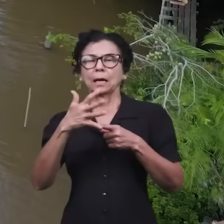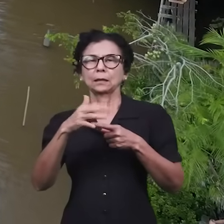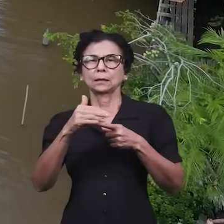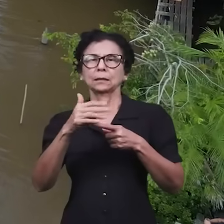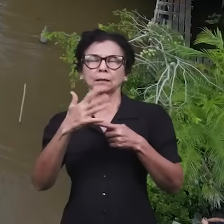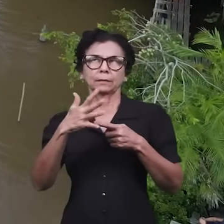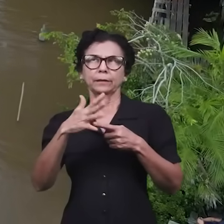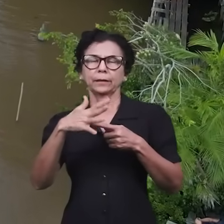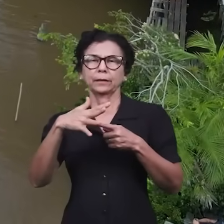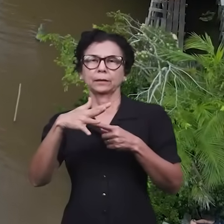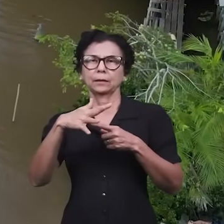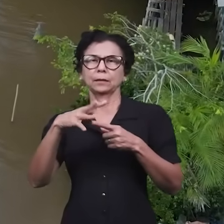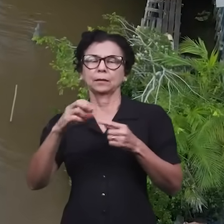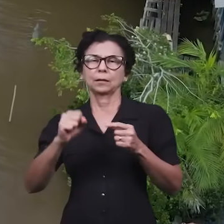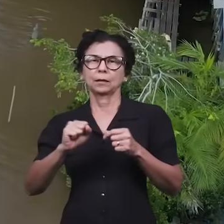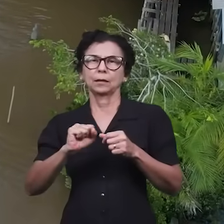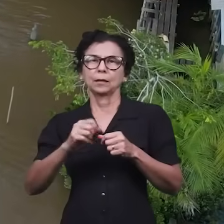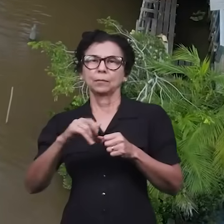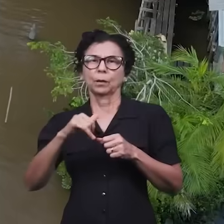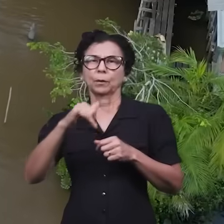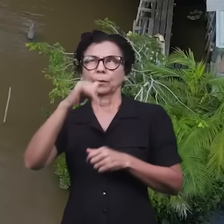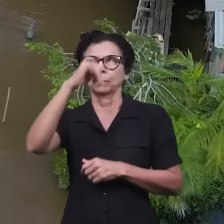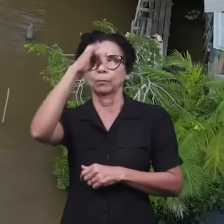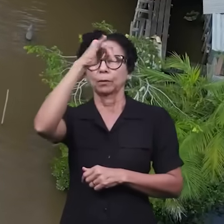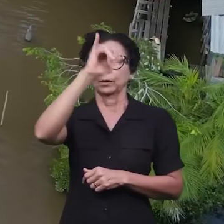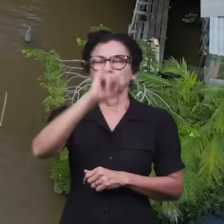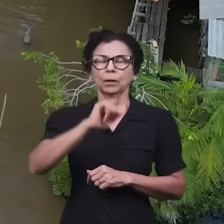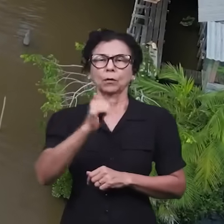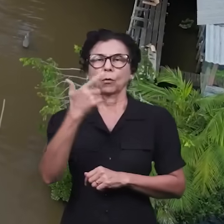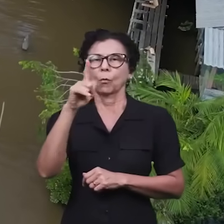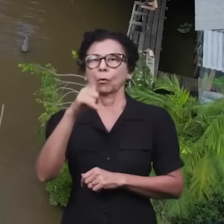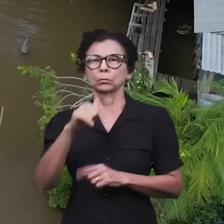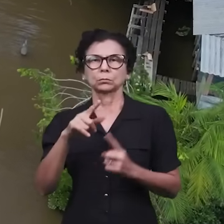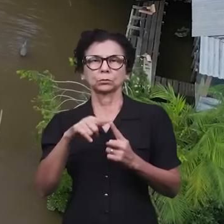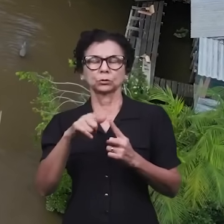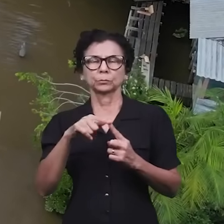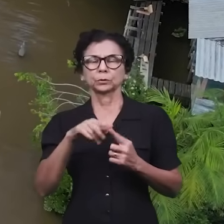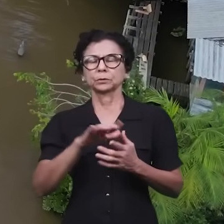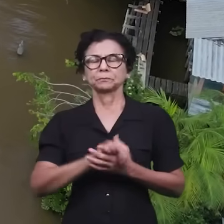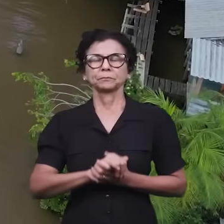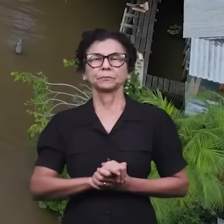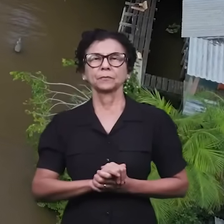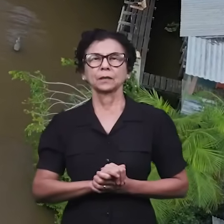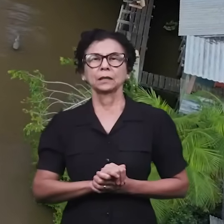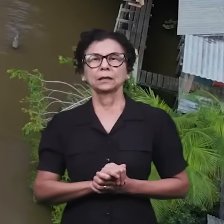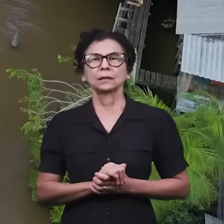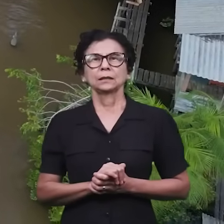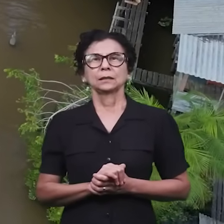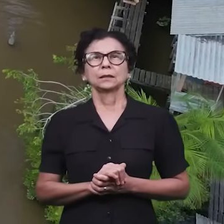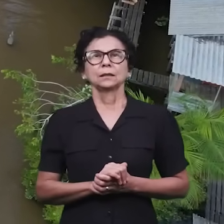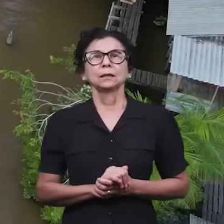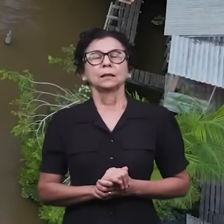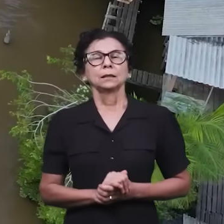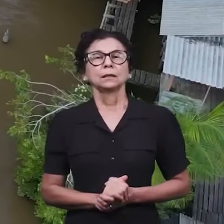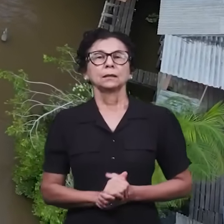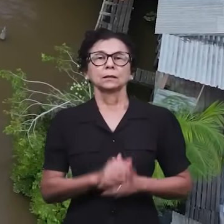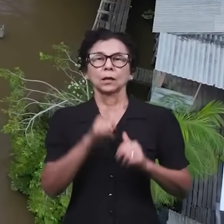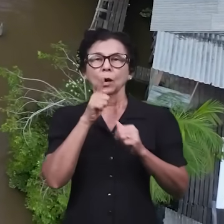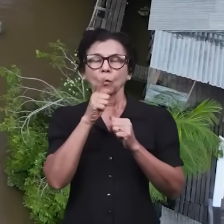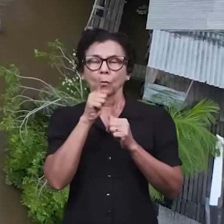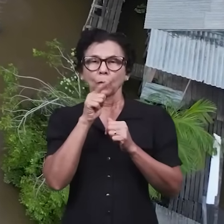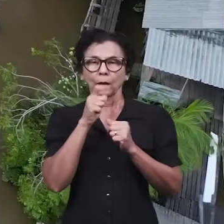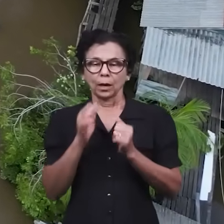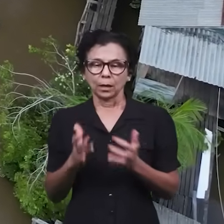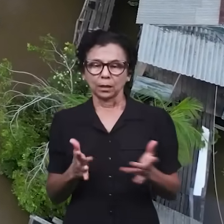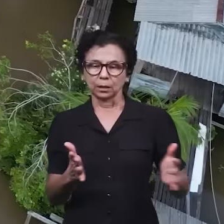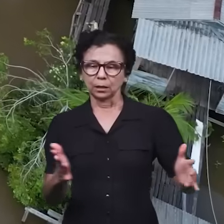Ou por meios ainda mais antigos, por querosene, enfim. E no meio do nada, no meio da floresta, tem rio